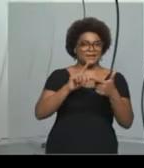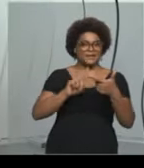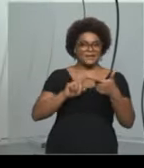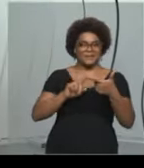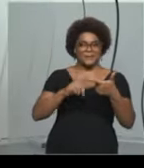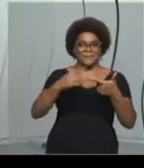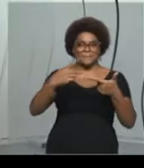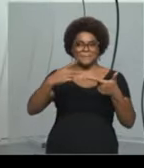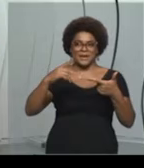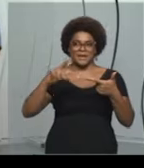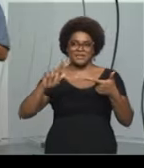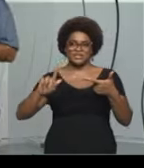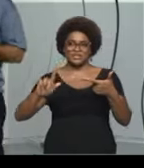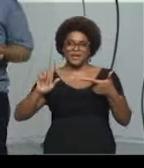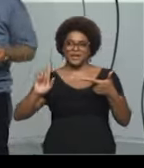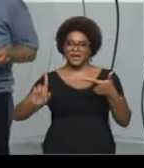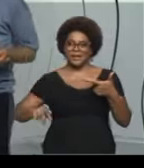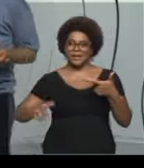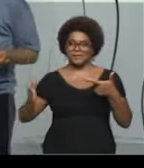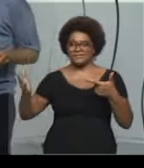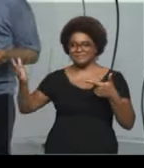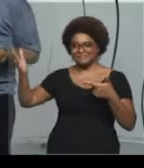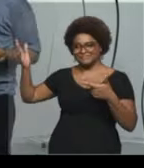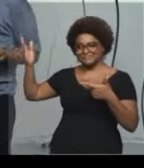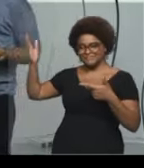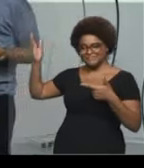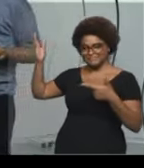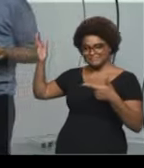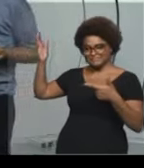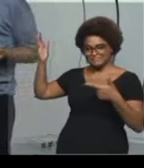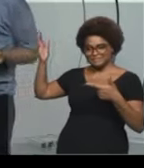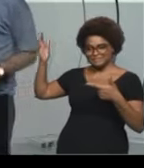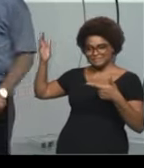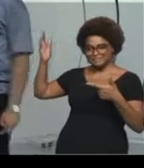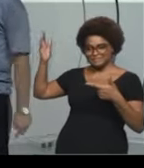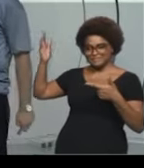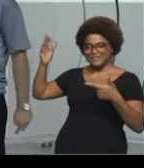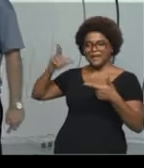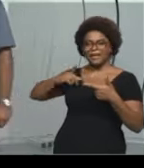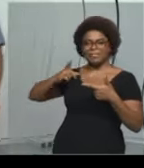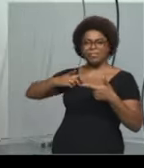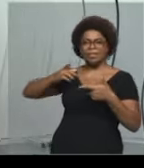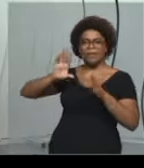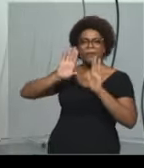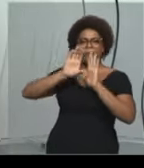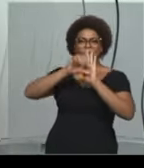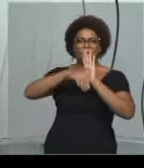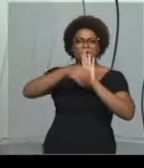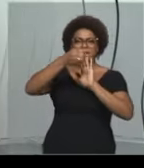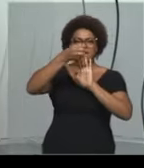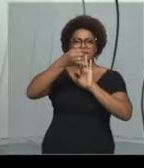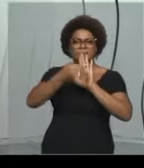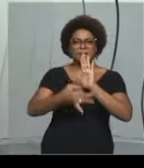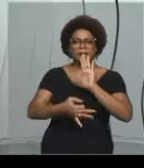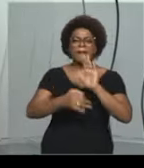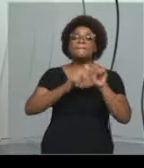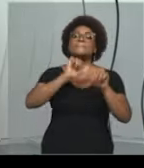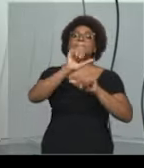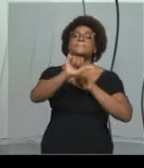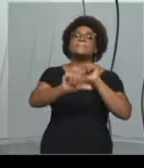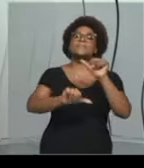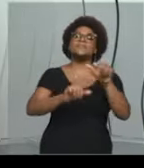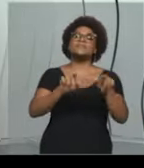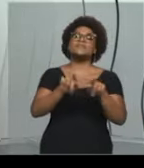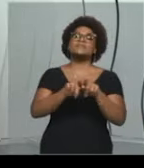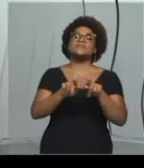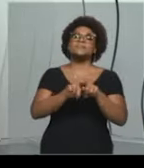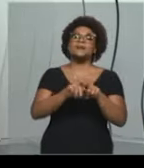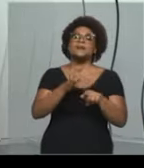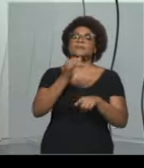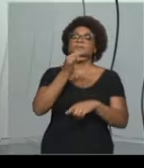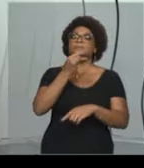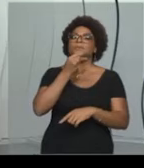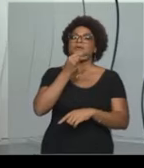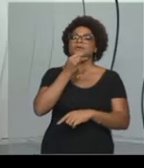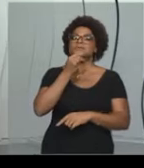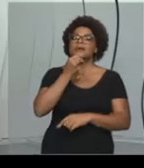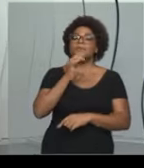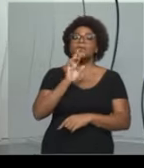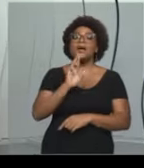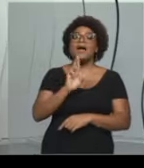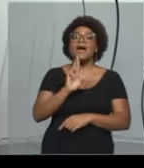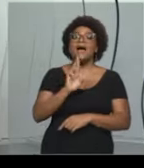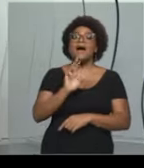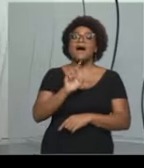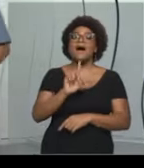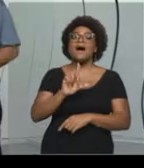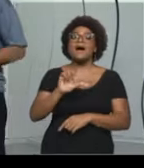progressão geométrica, né, além da definição mudar, muda alguma coisa. Por exemplo, a razão aqui é chamada pela letra